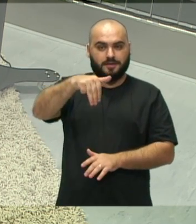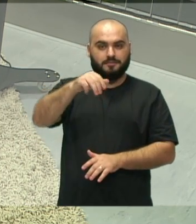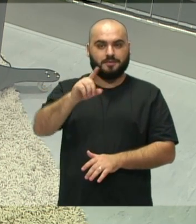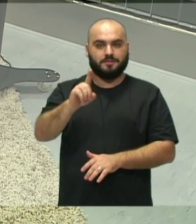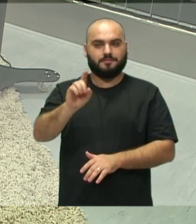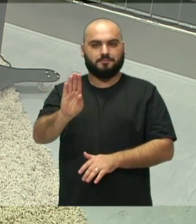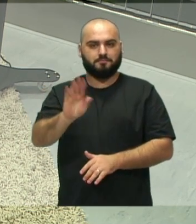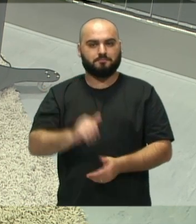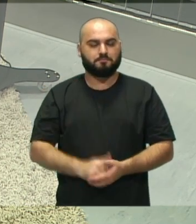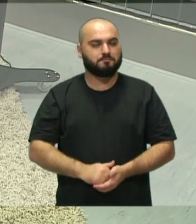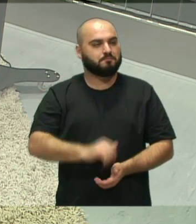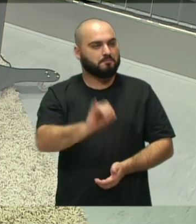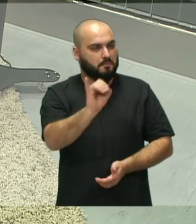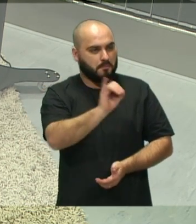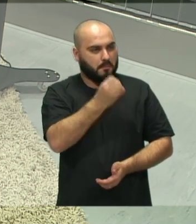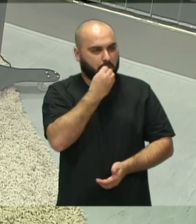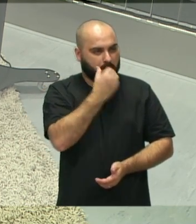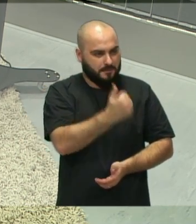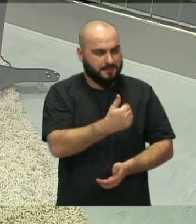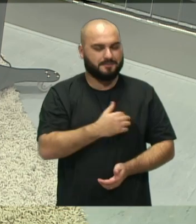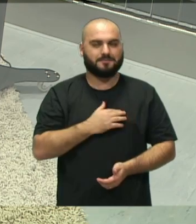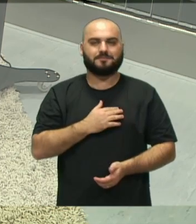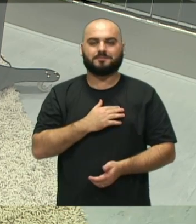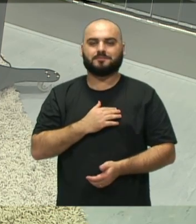Olá, vereador, tudo bem?